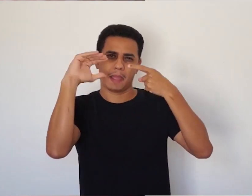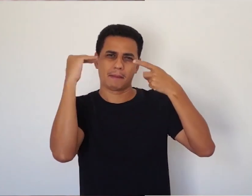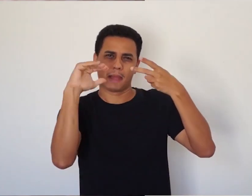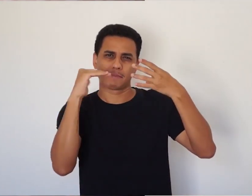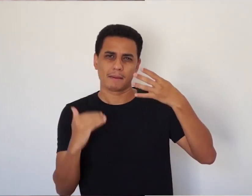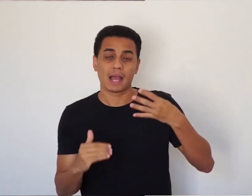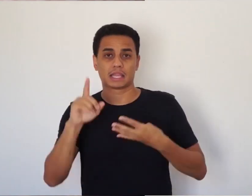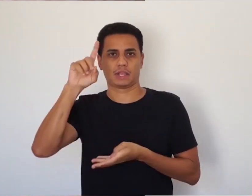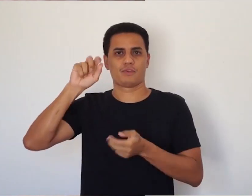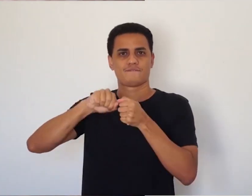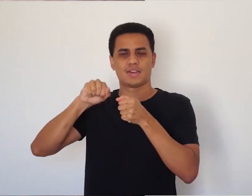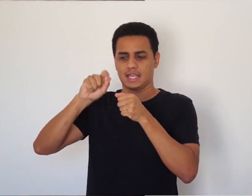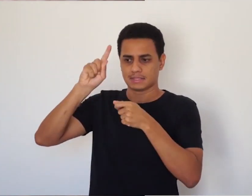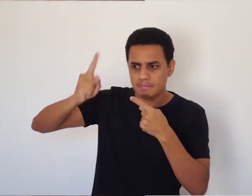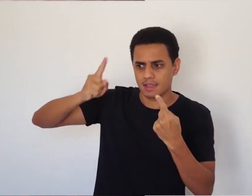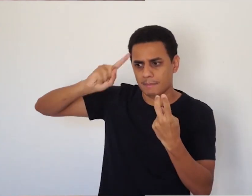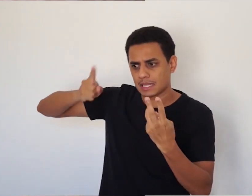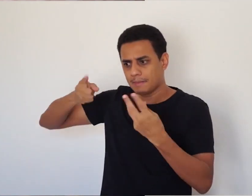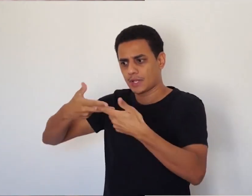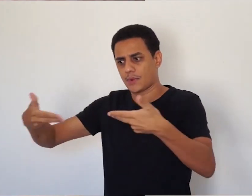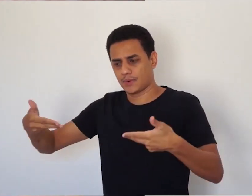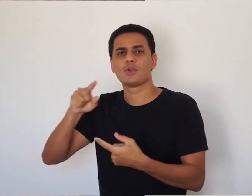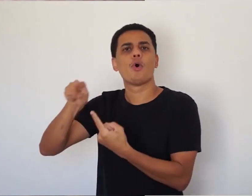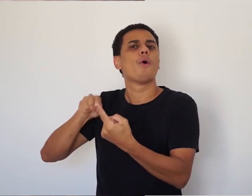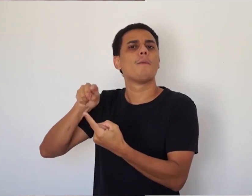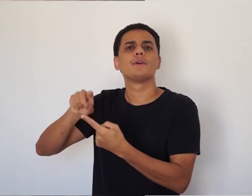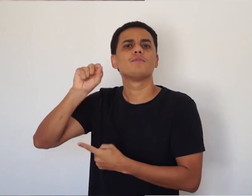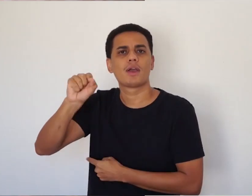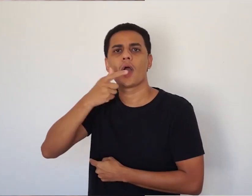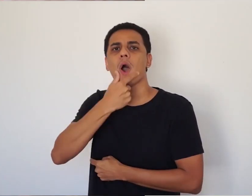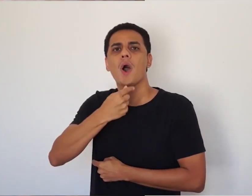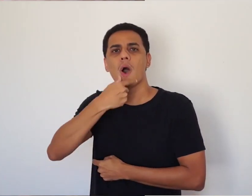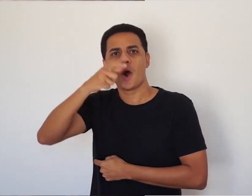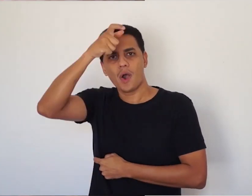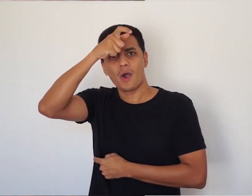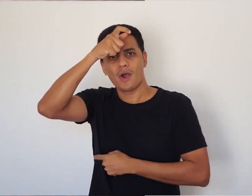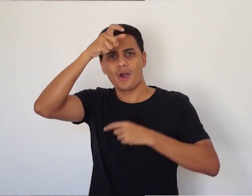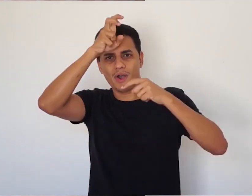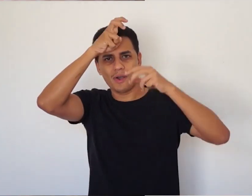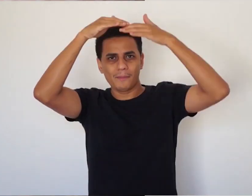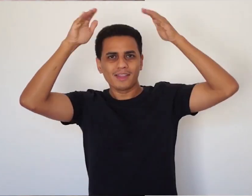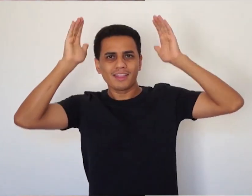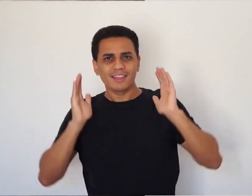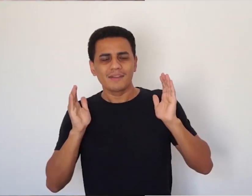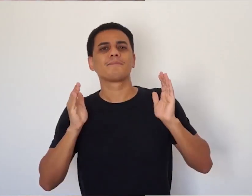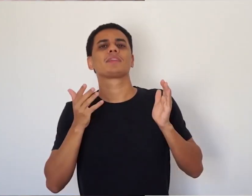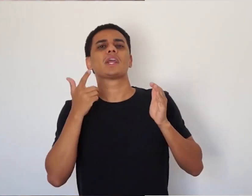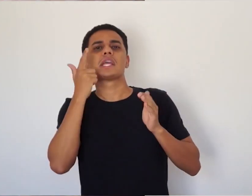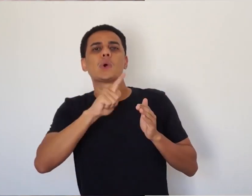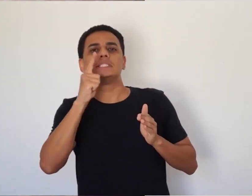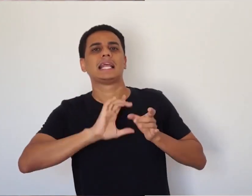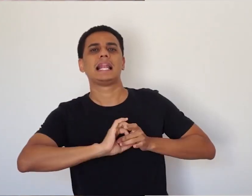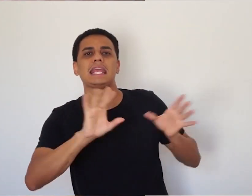de Êxodo, que Deus impôs sobre o Egito, a fim de que Faraó pudesse